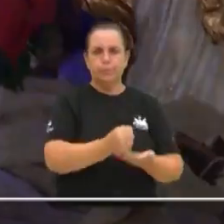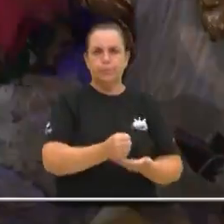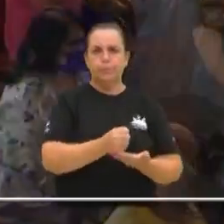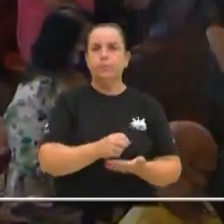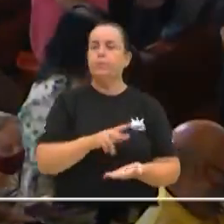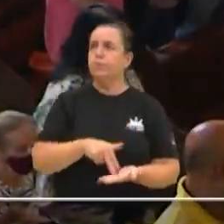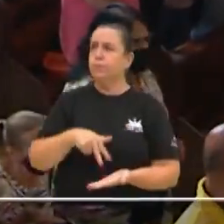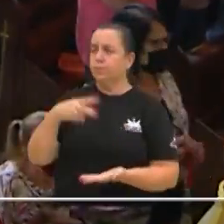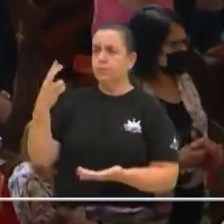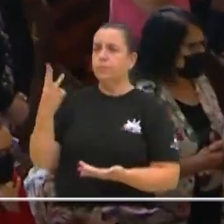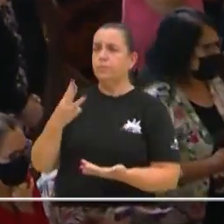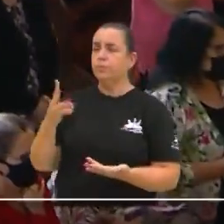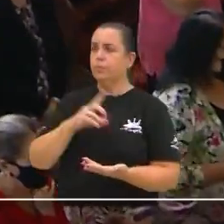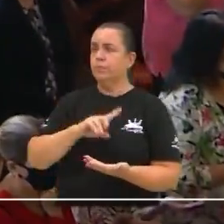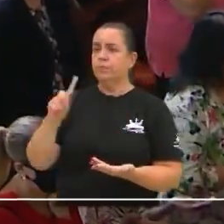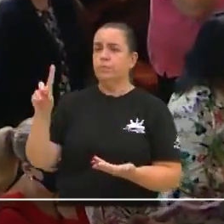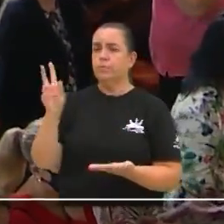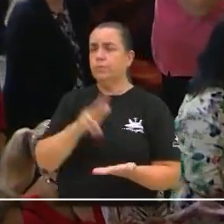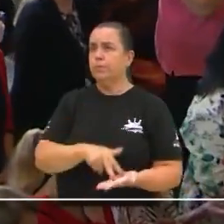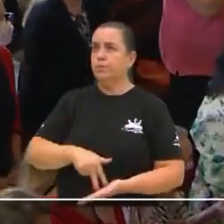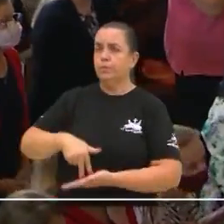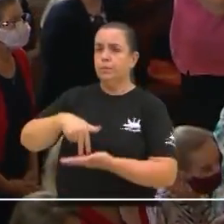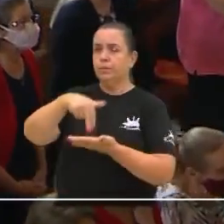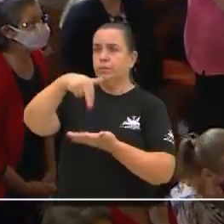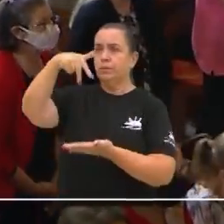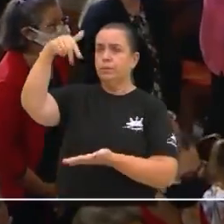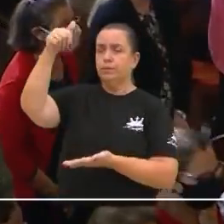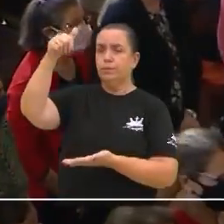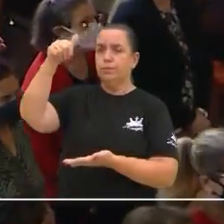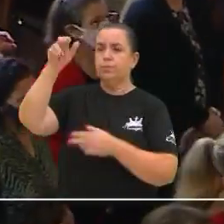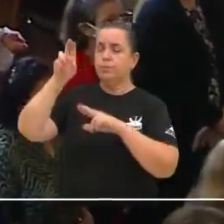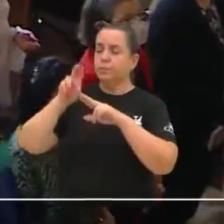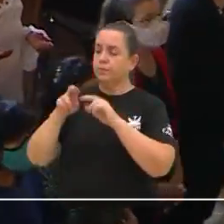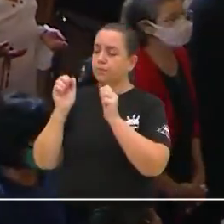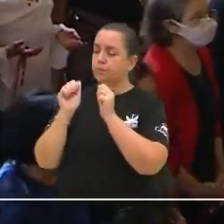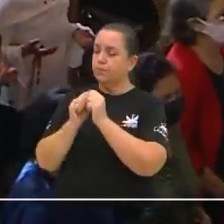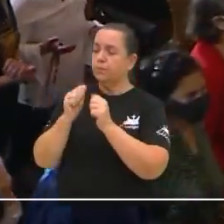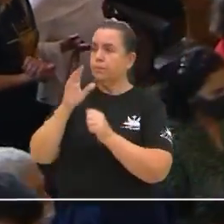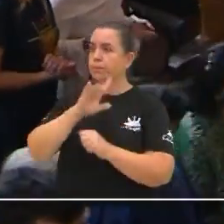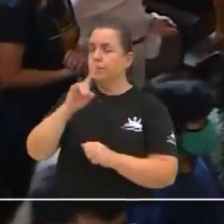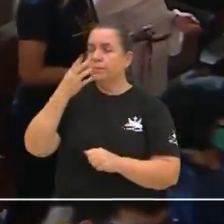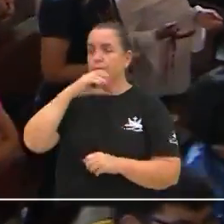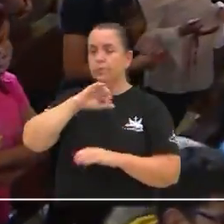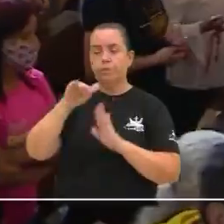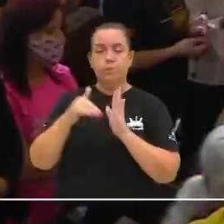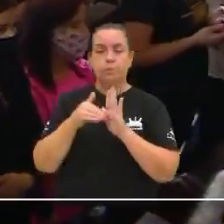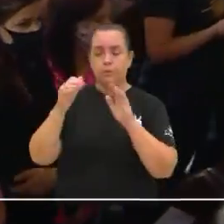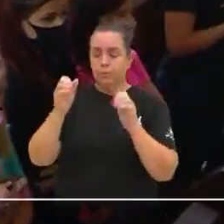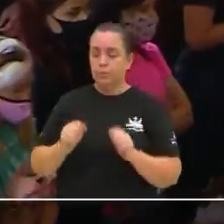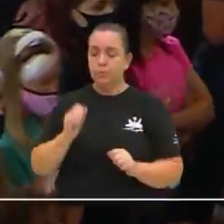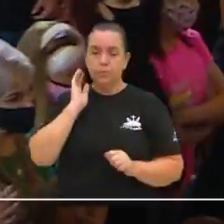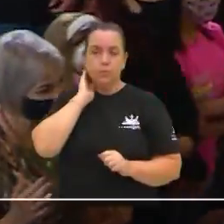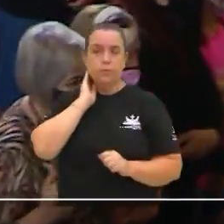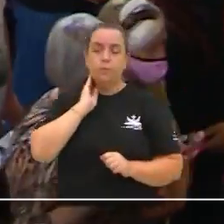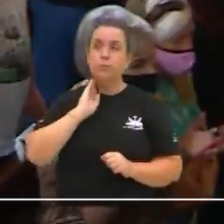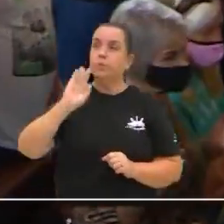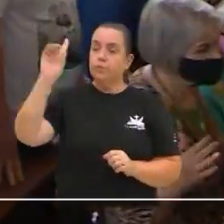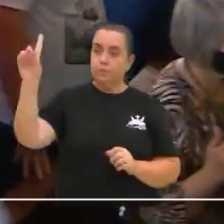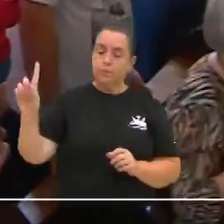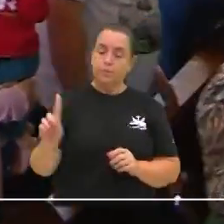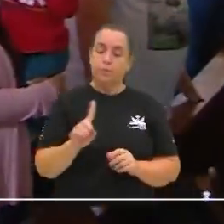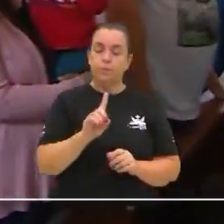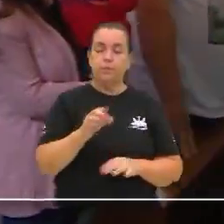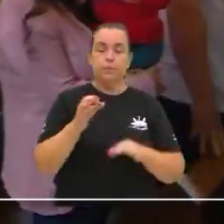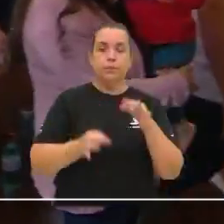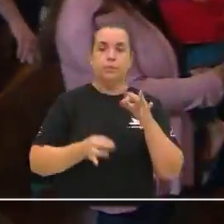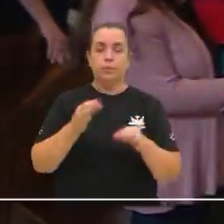à mansão dos mortos, ressuscitou ao terceiro dia, subiu aos céus, está sentado à direita de Deus